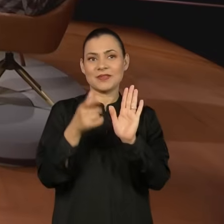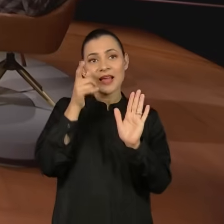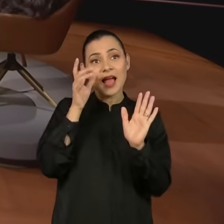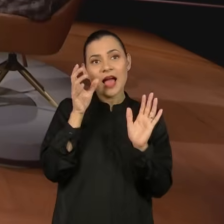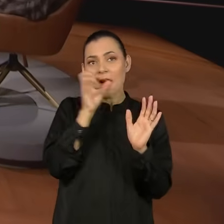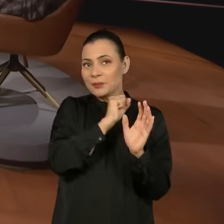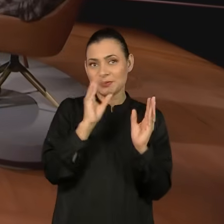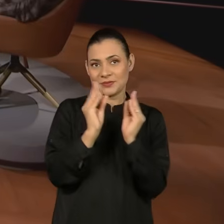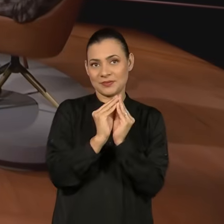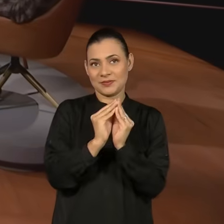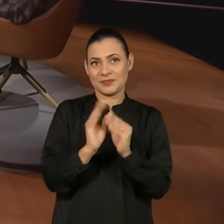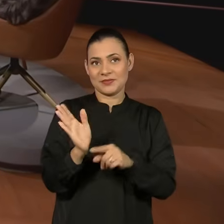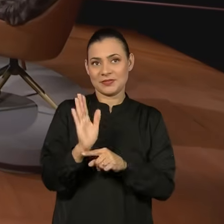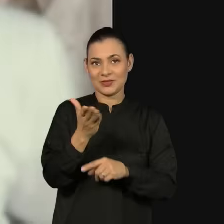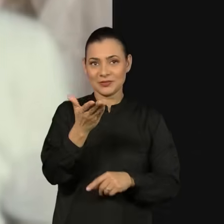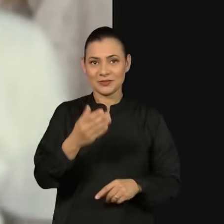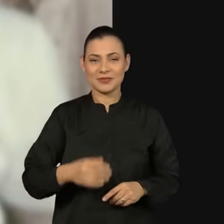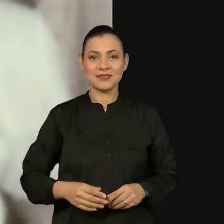que legal.